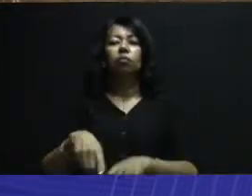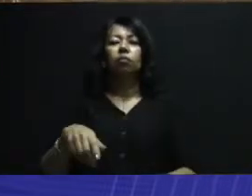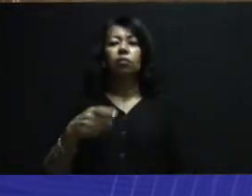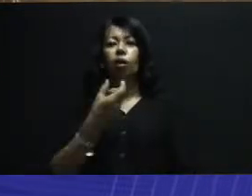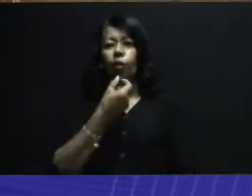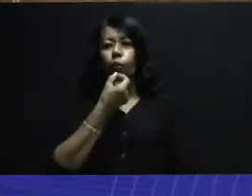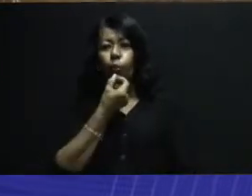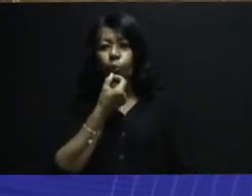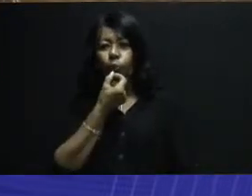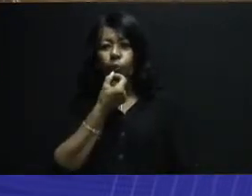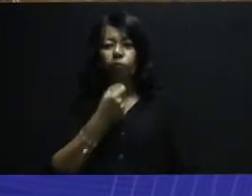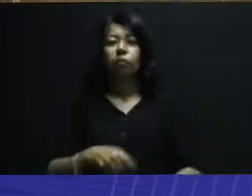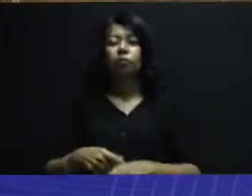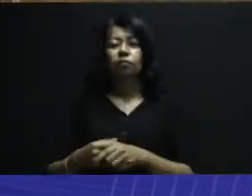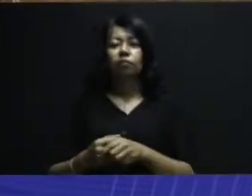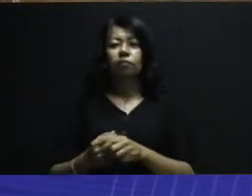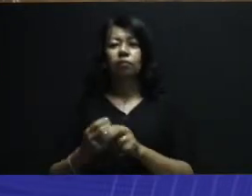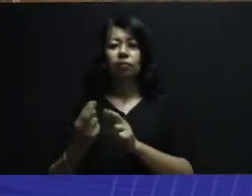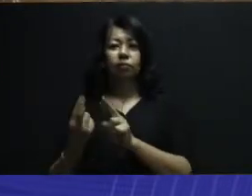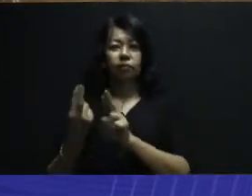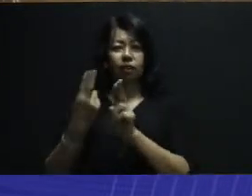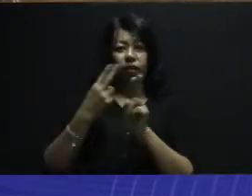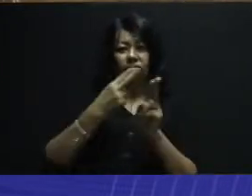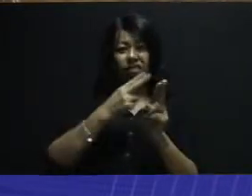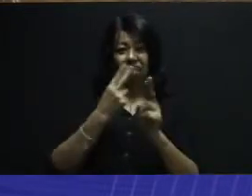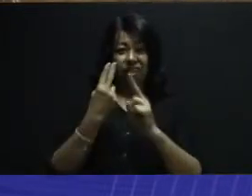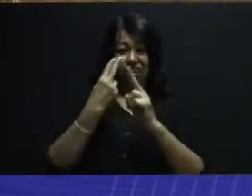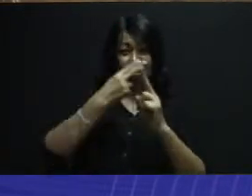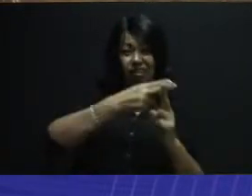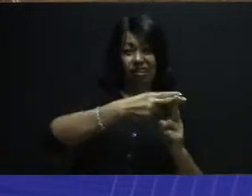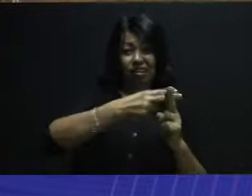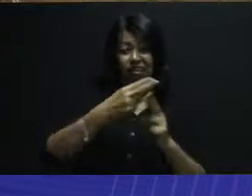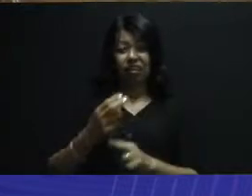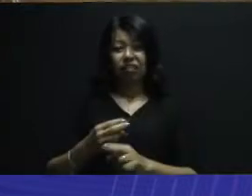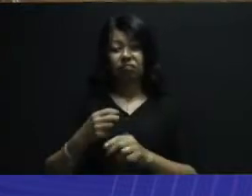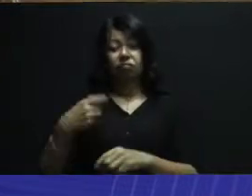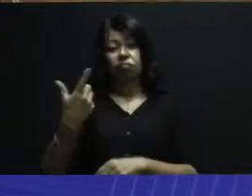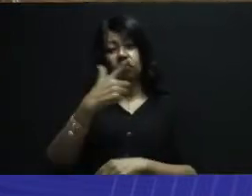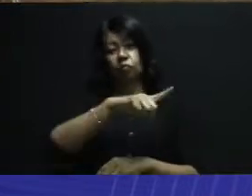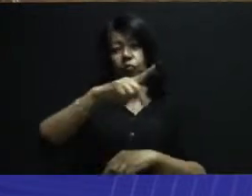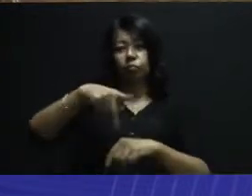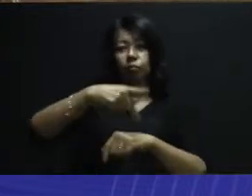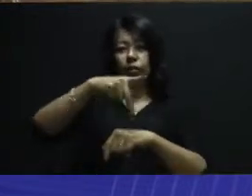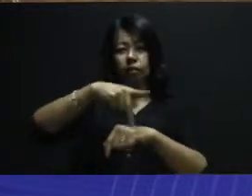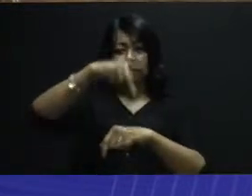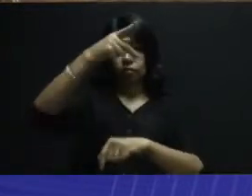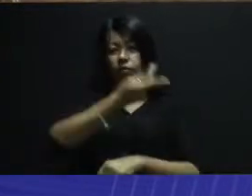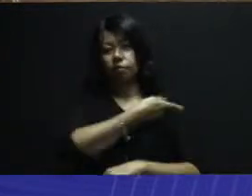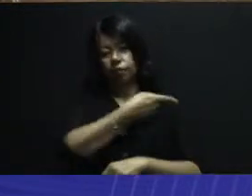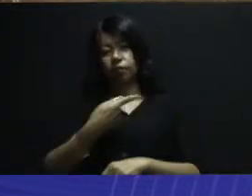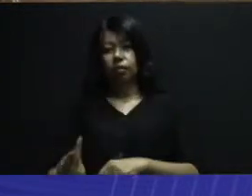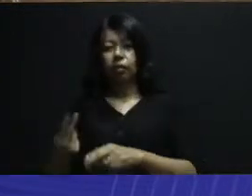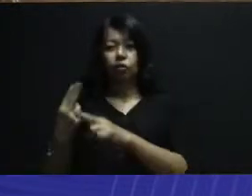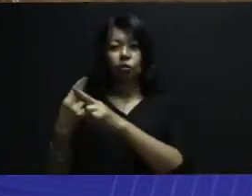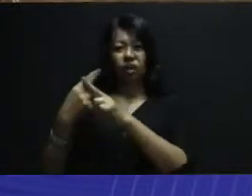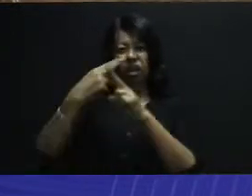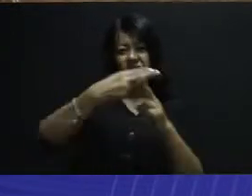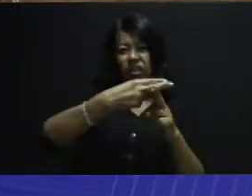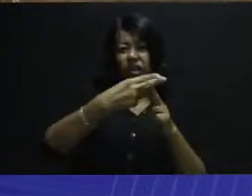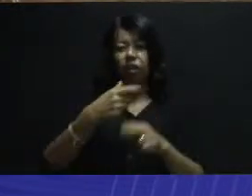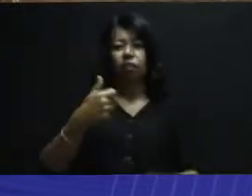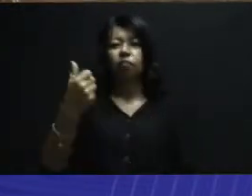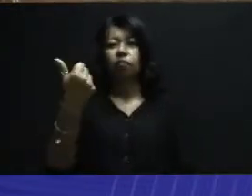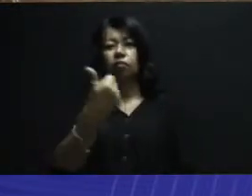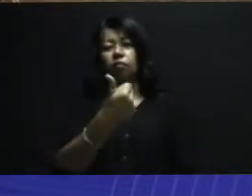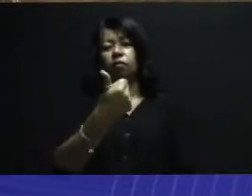karatê internacional. Foi presidente e fundador da Associação Cubatão de Karatê Dojo em